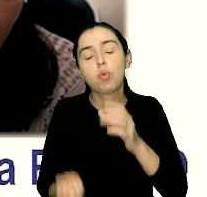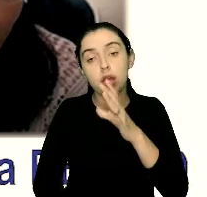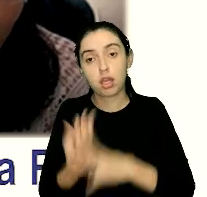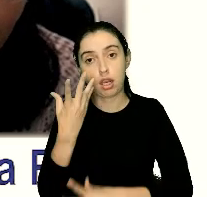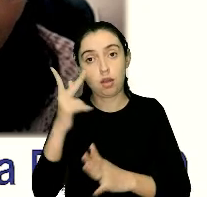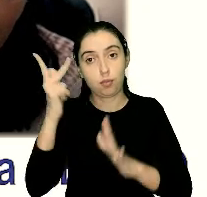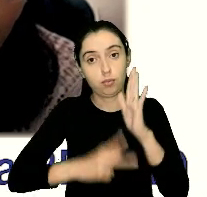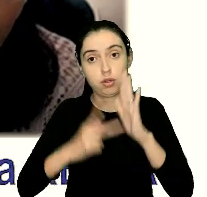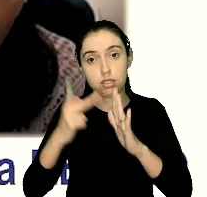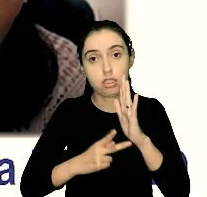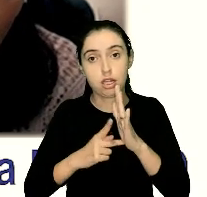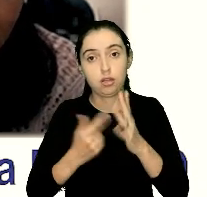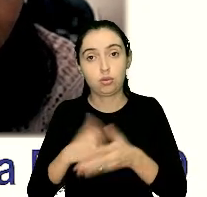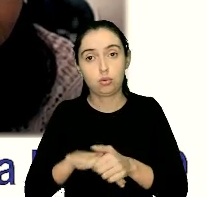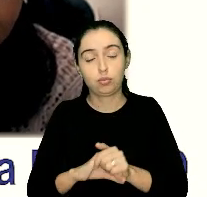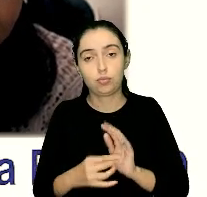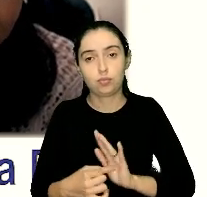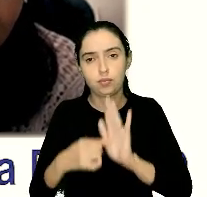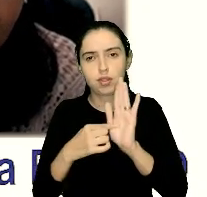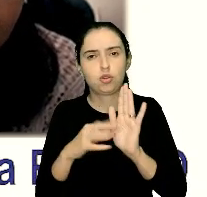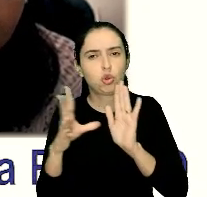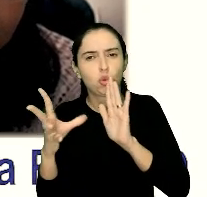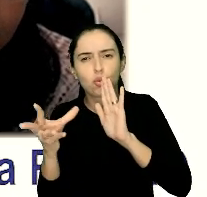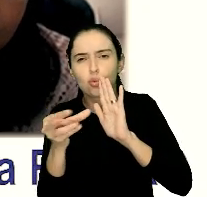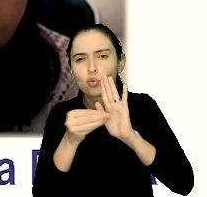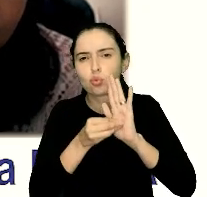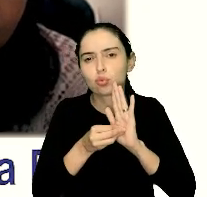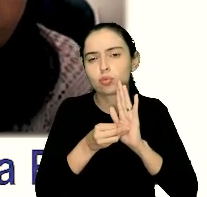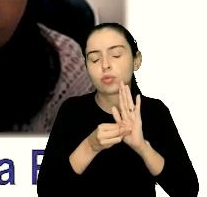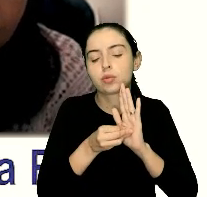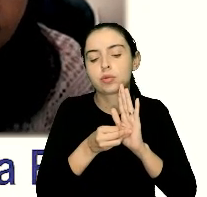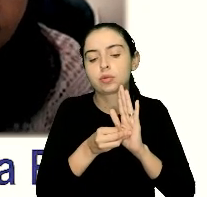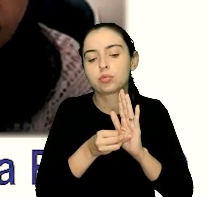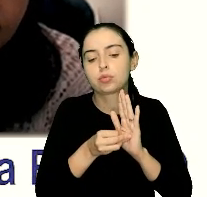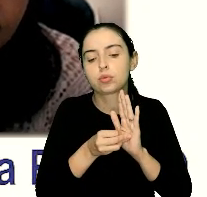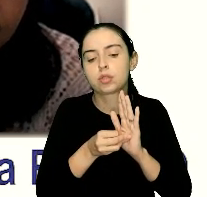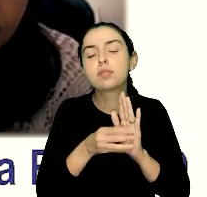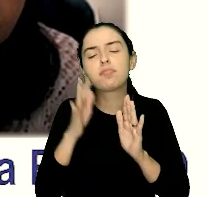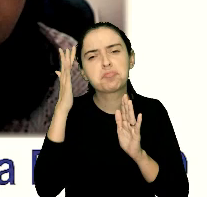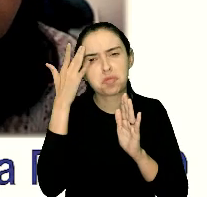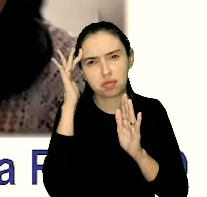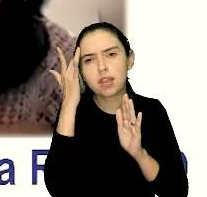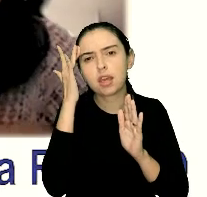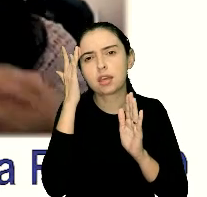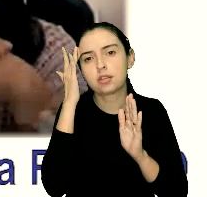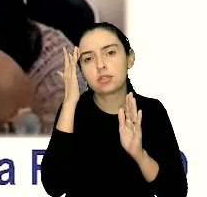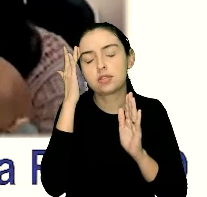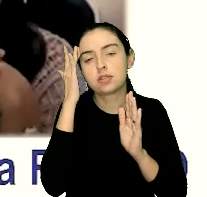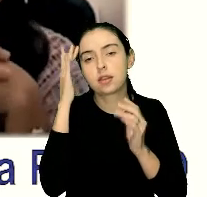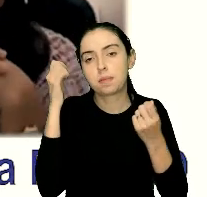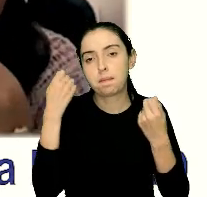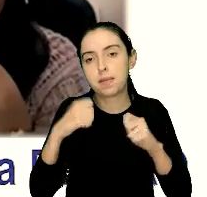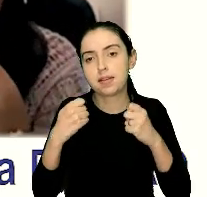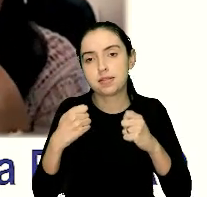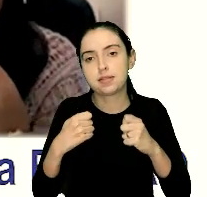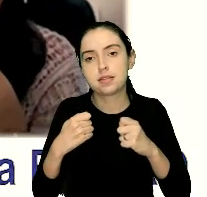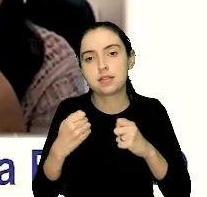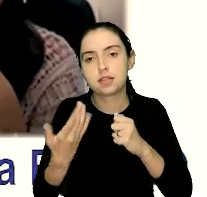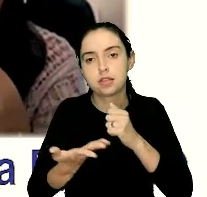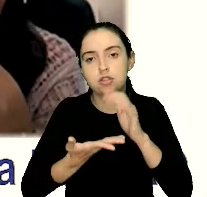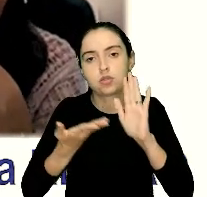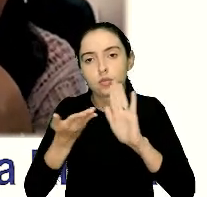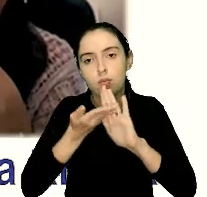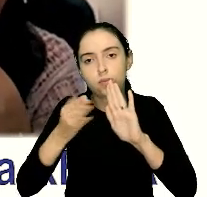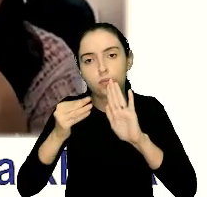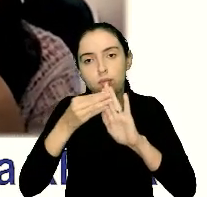né, tudo isso que a gente acredita, né, que são diretrizes para o desenvolvimento de um trabalho